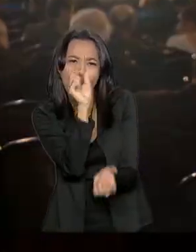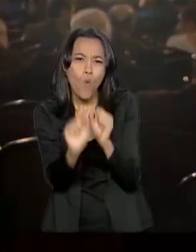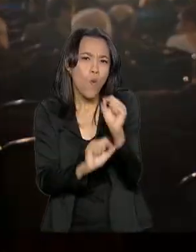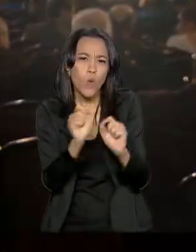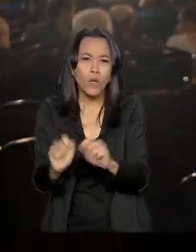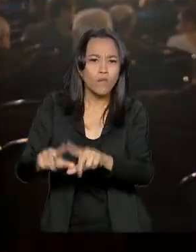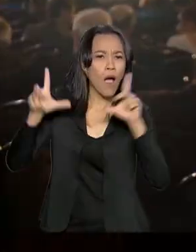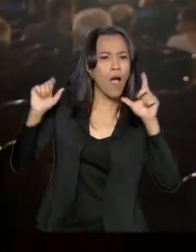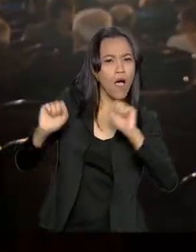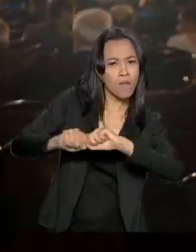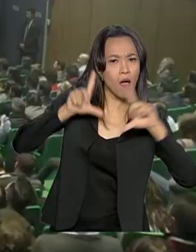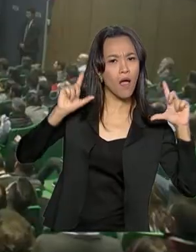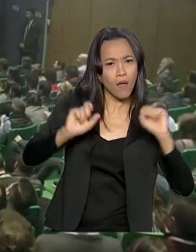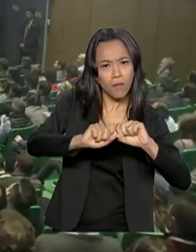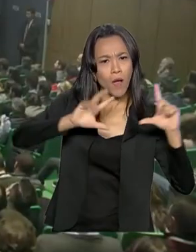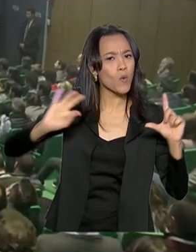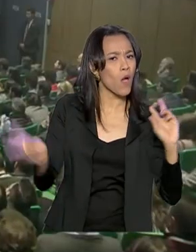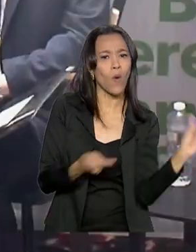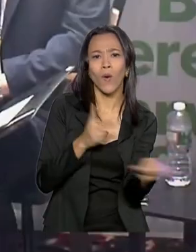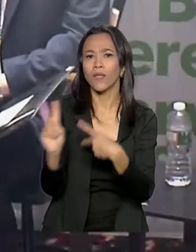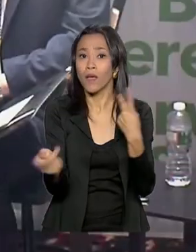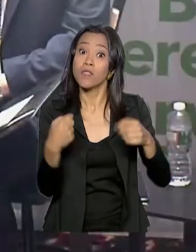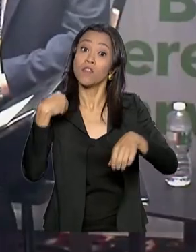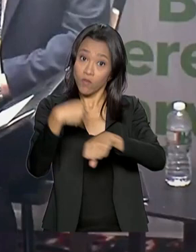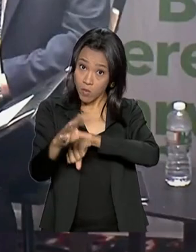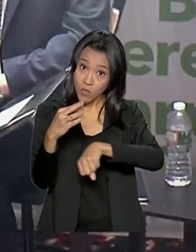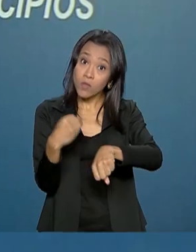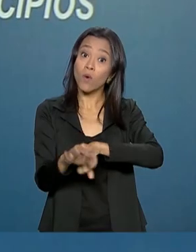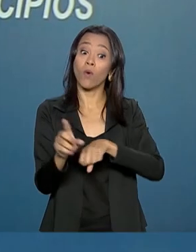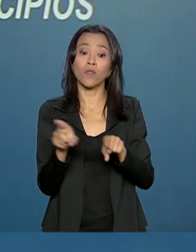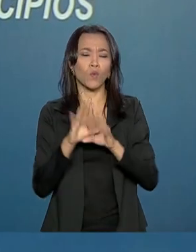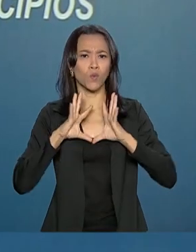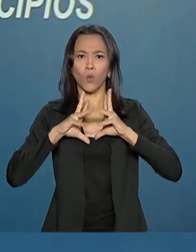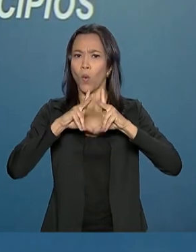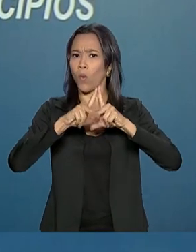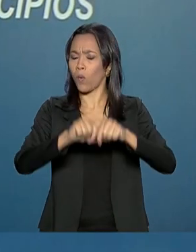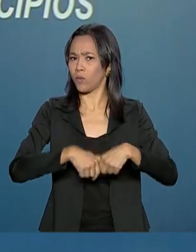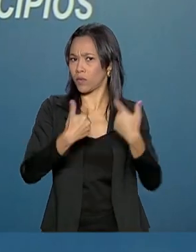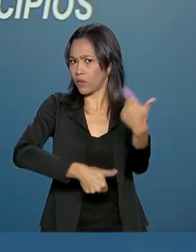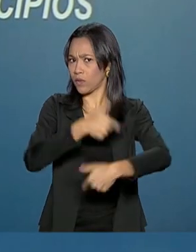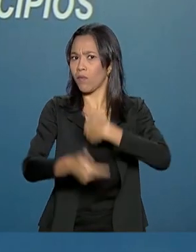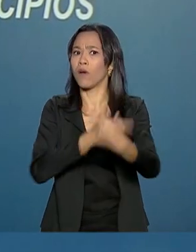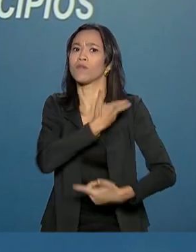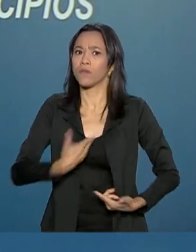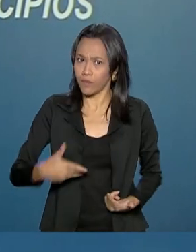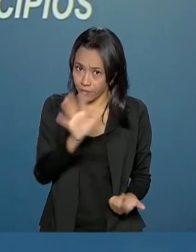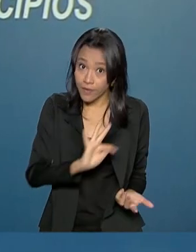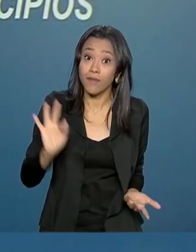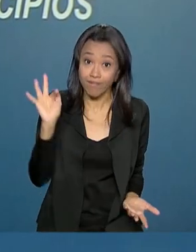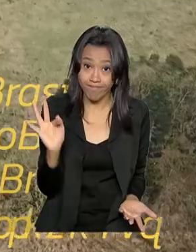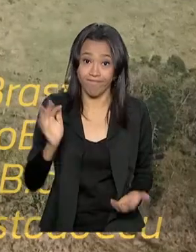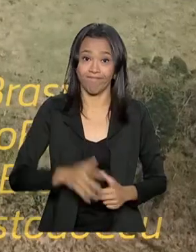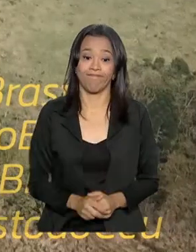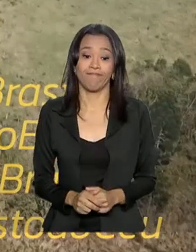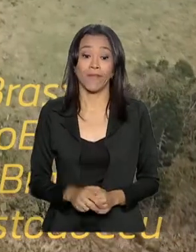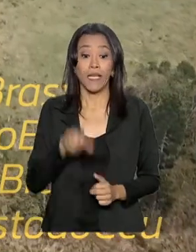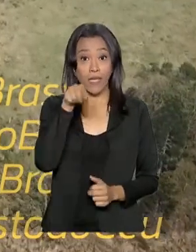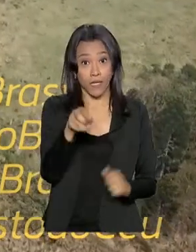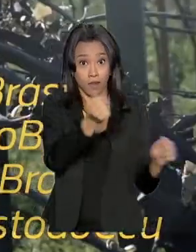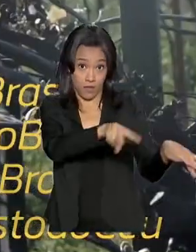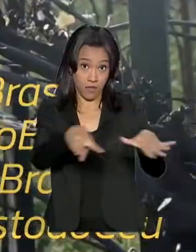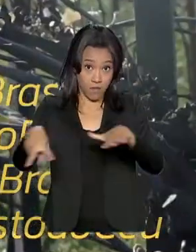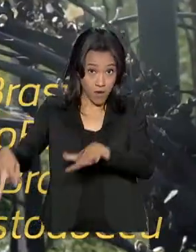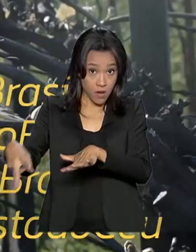flashes durante a programação, além de informações com todas as ações e serviços do governo federal. E durante a